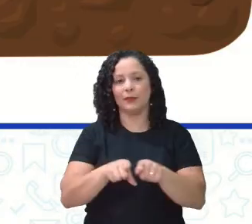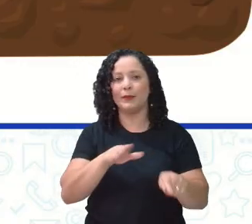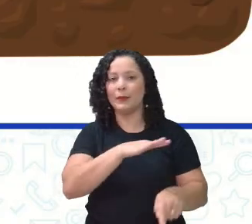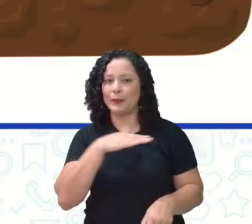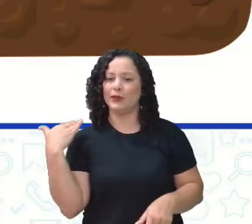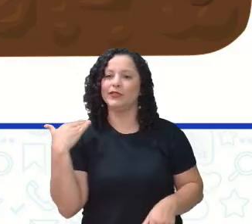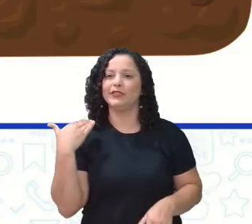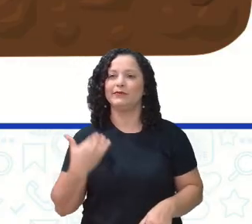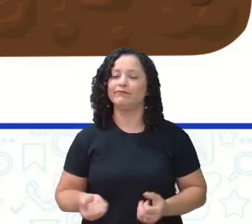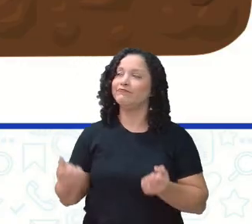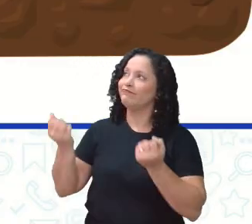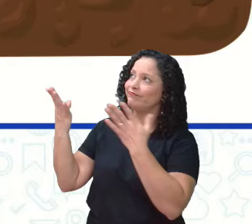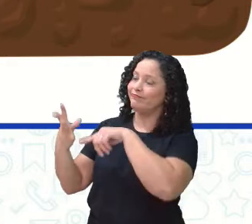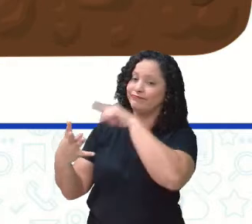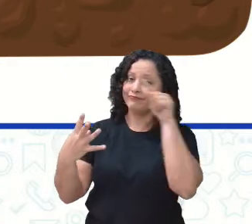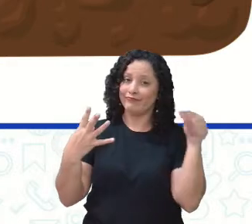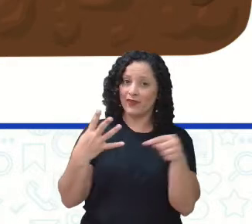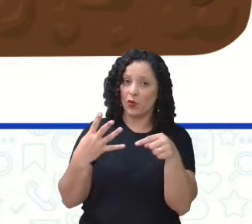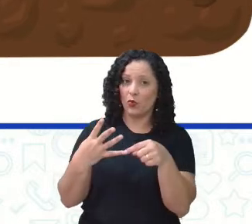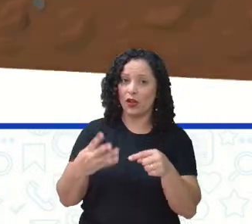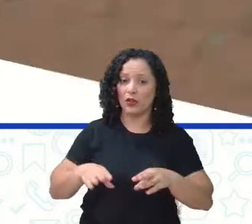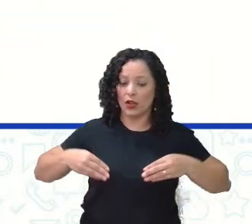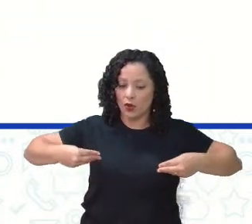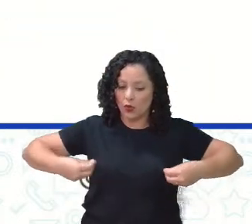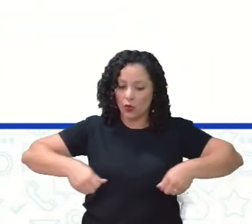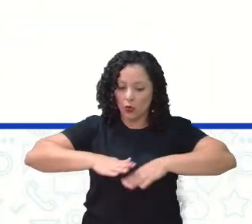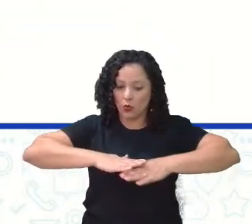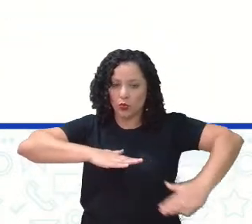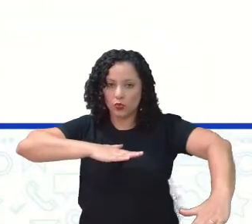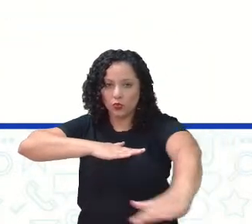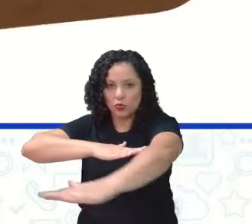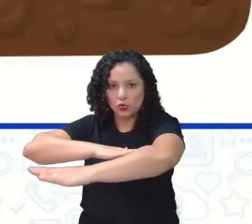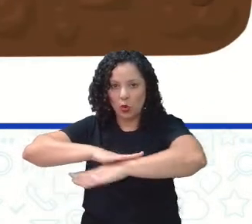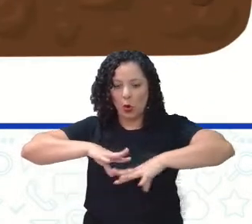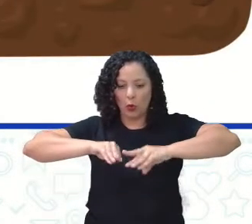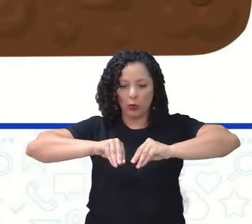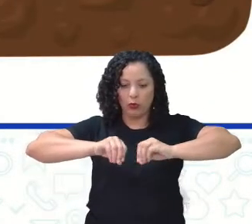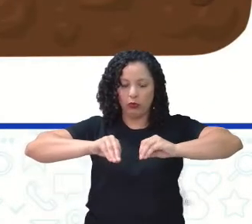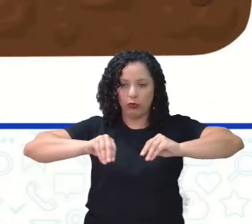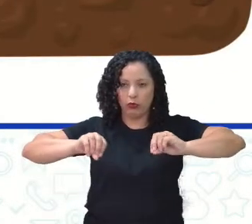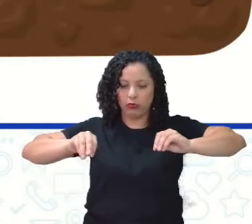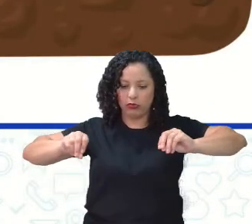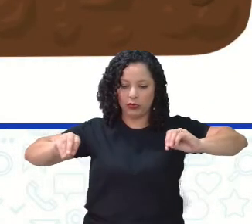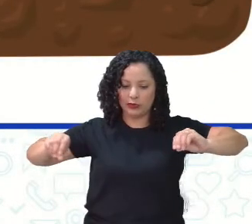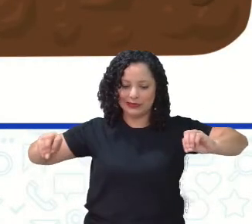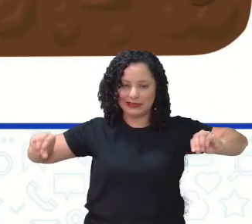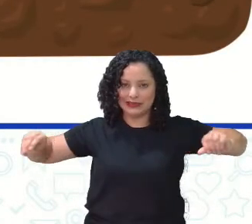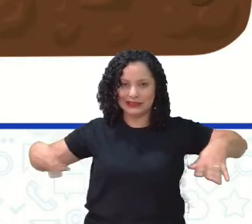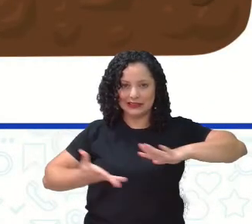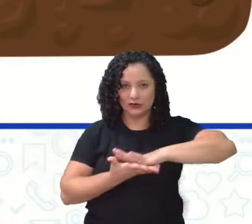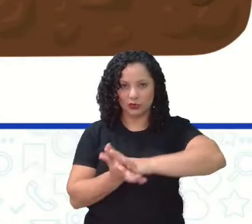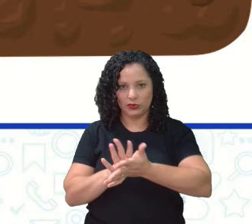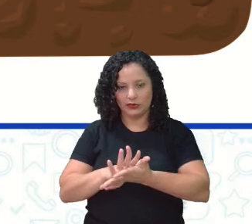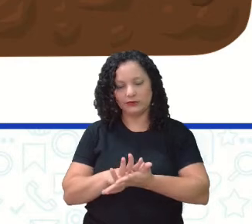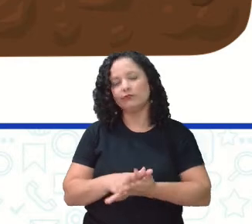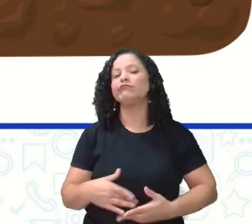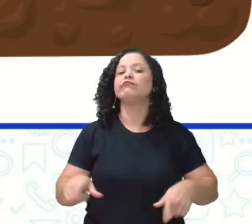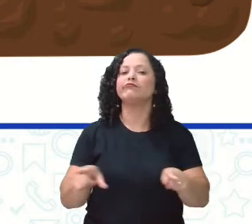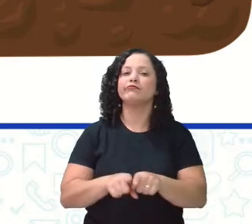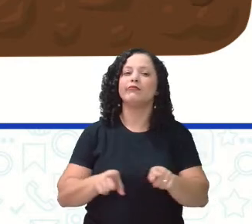a degradação do solo, que vai ser o quê? Ocasionado principalmente, como o professor já falou aqui em